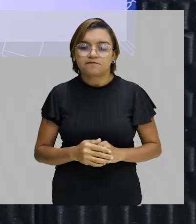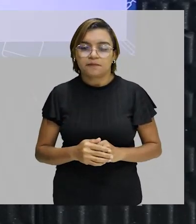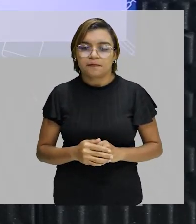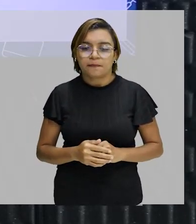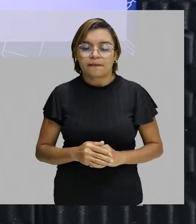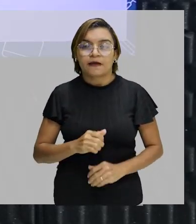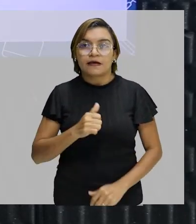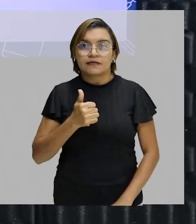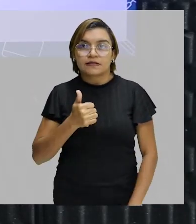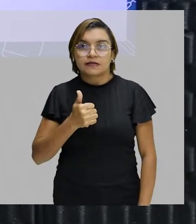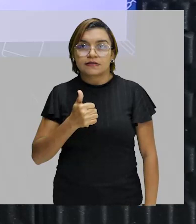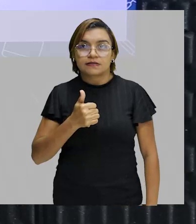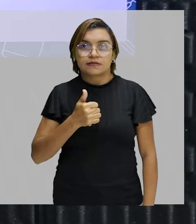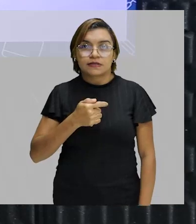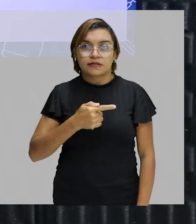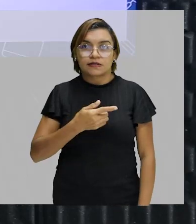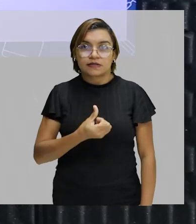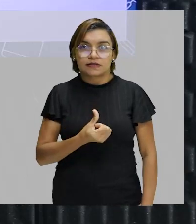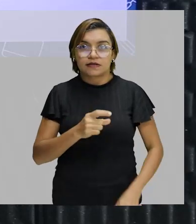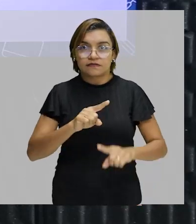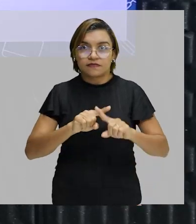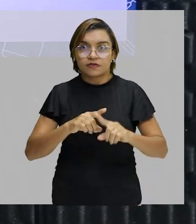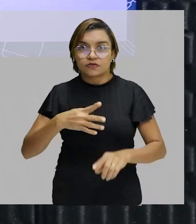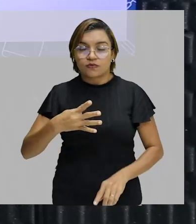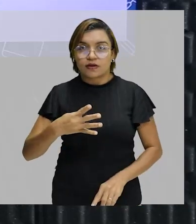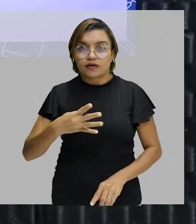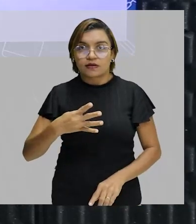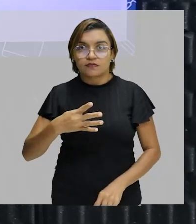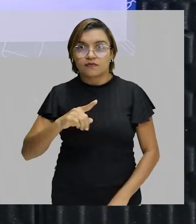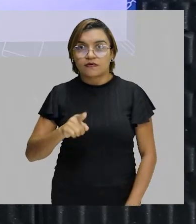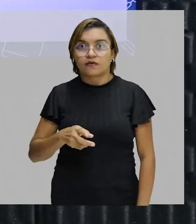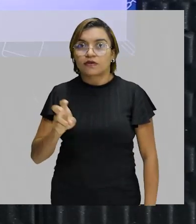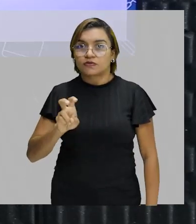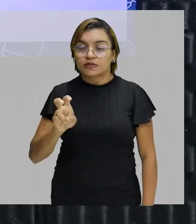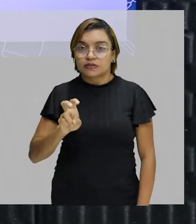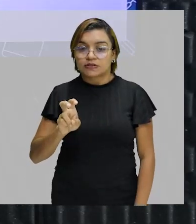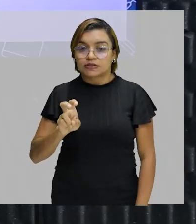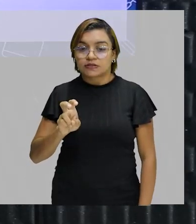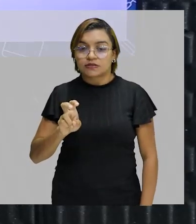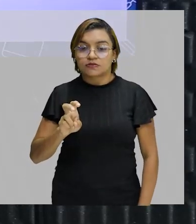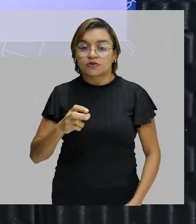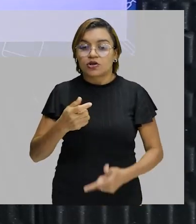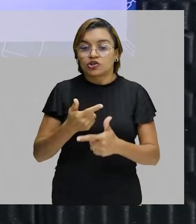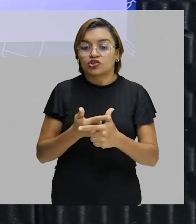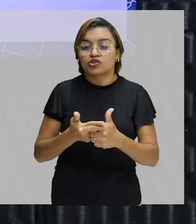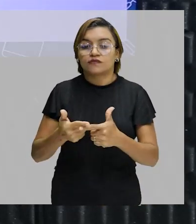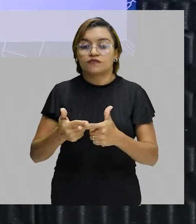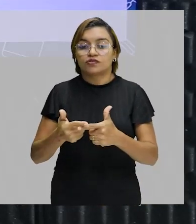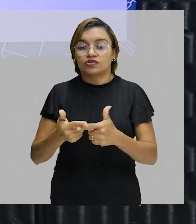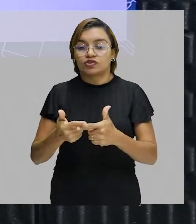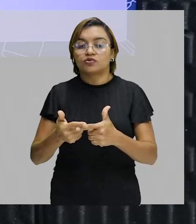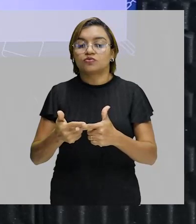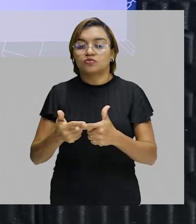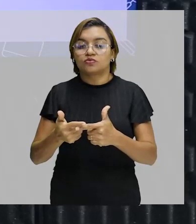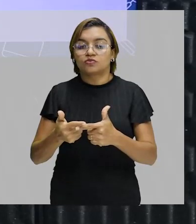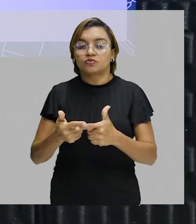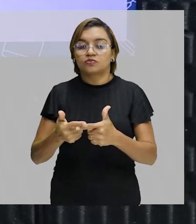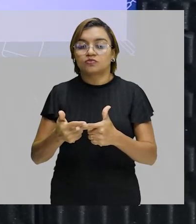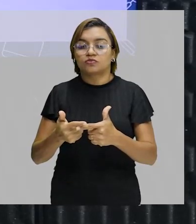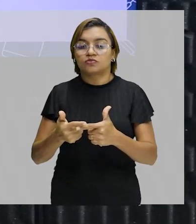ó, 176 vezes 4,55 dividido, já isolando o